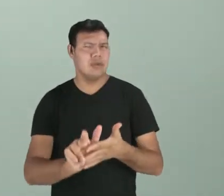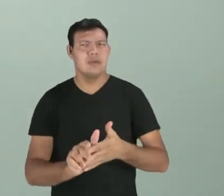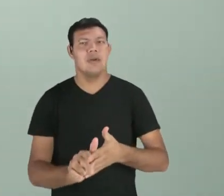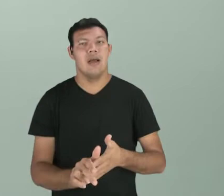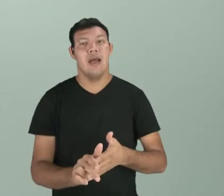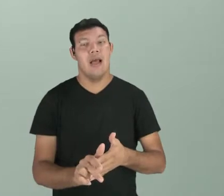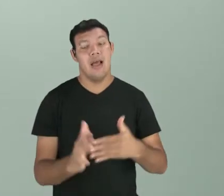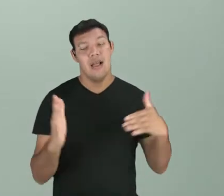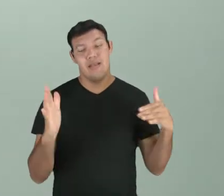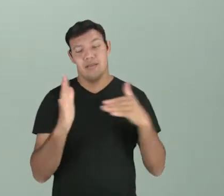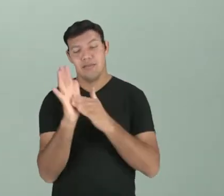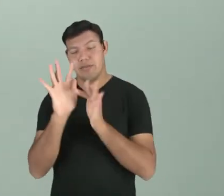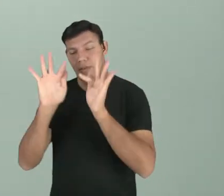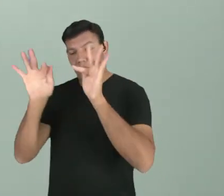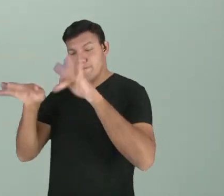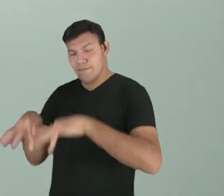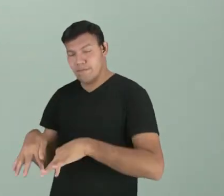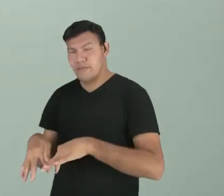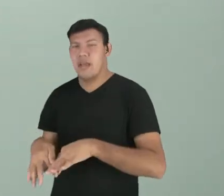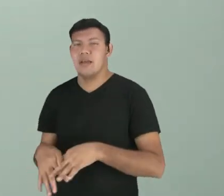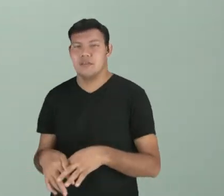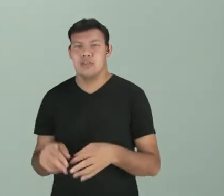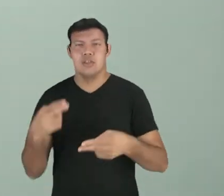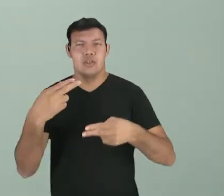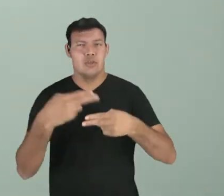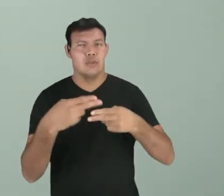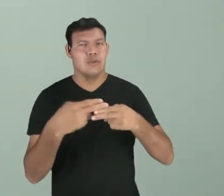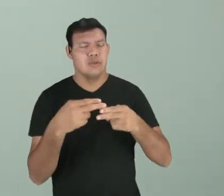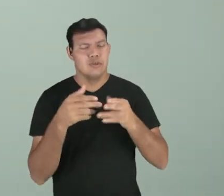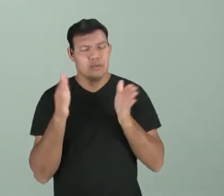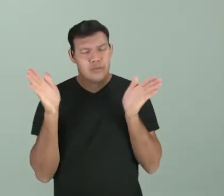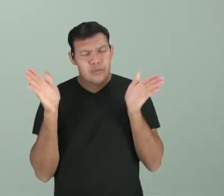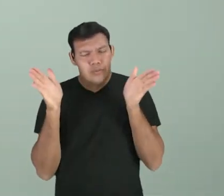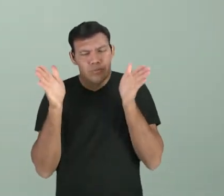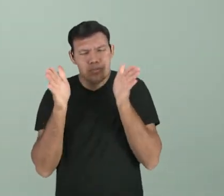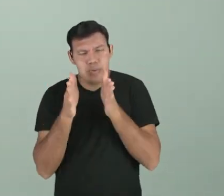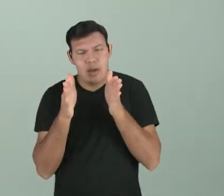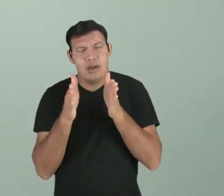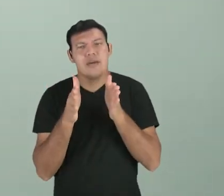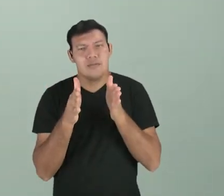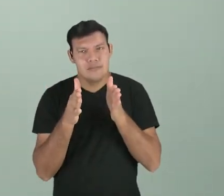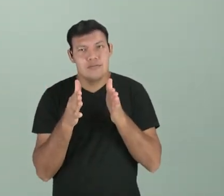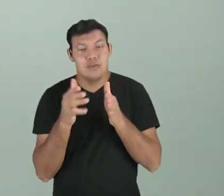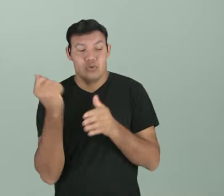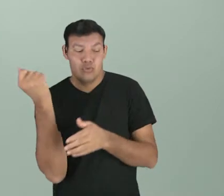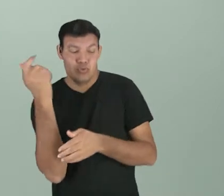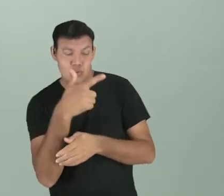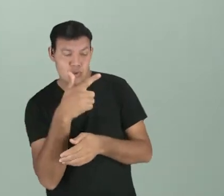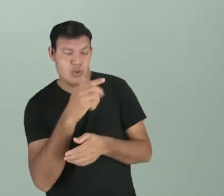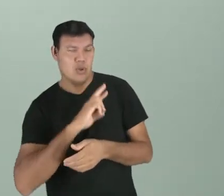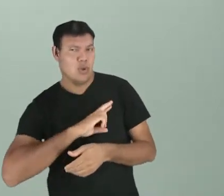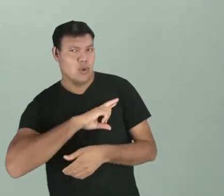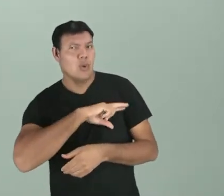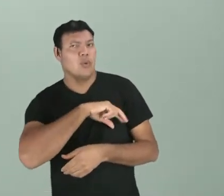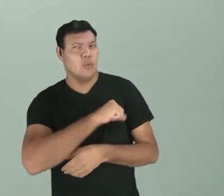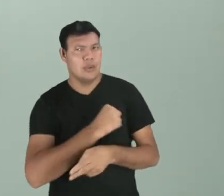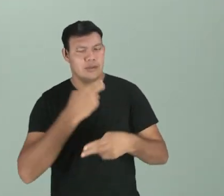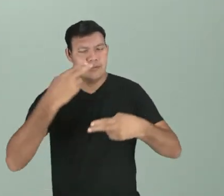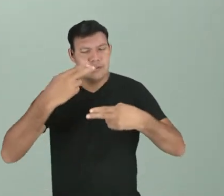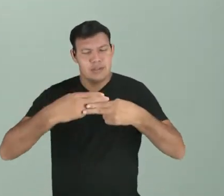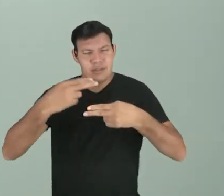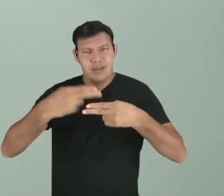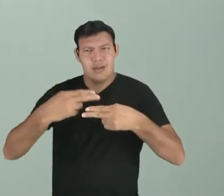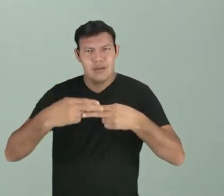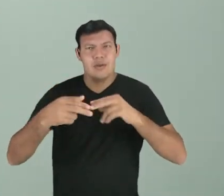a novela ela é um pouco menor que o romance EA diferença é que na novela Geralmente as